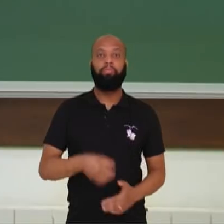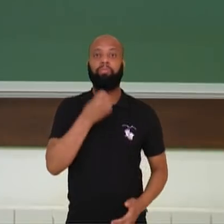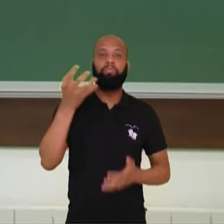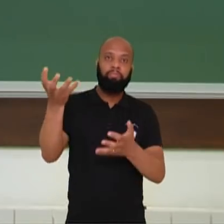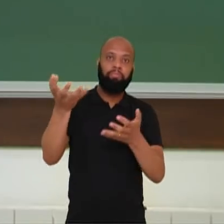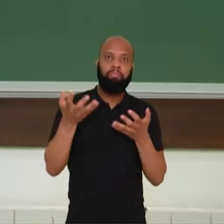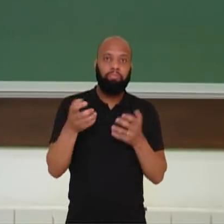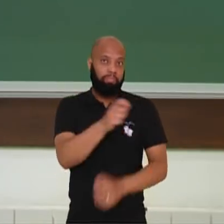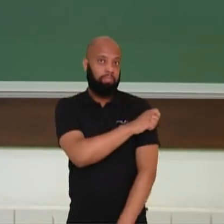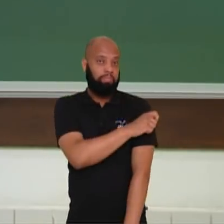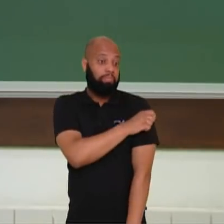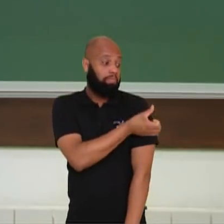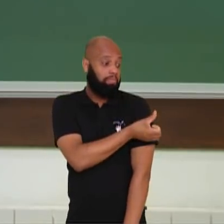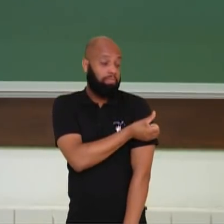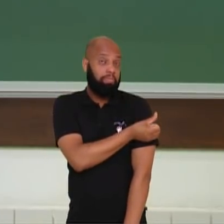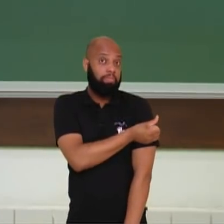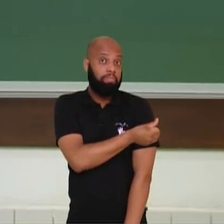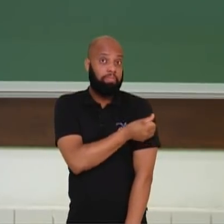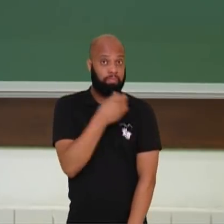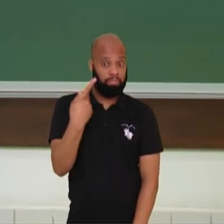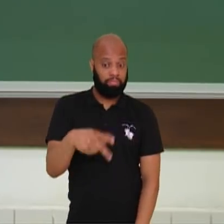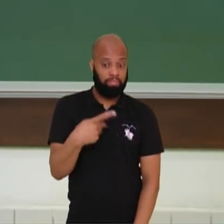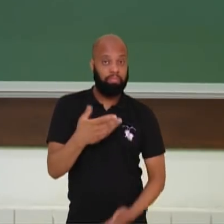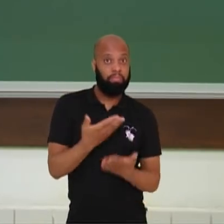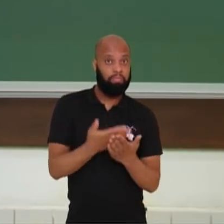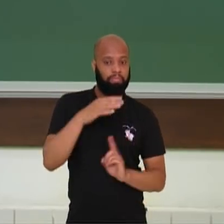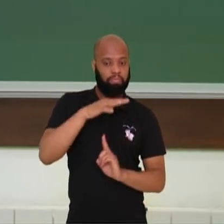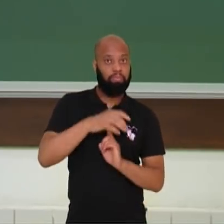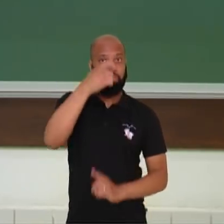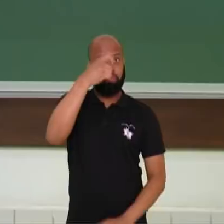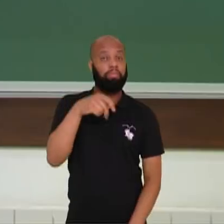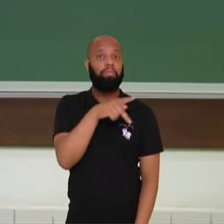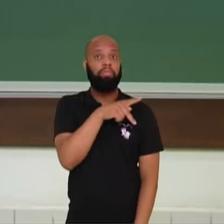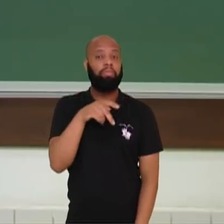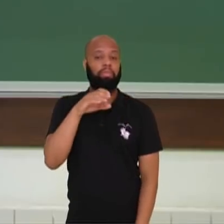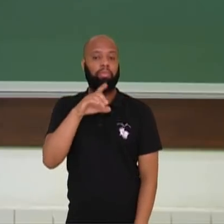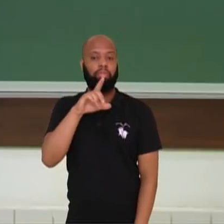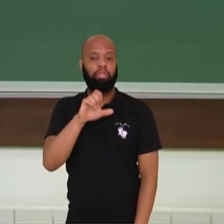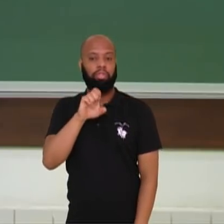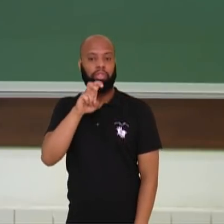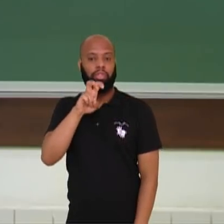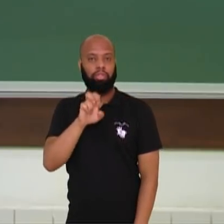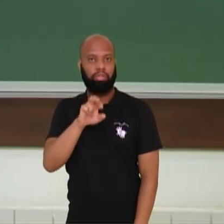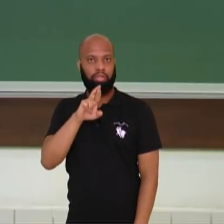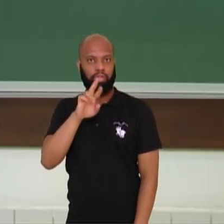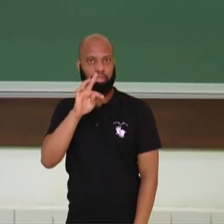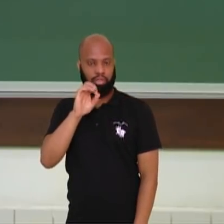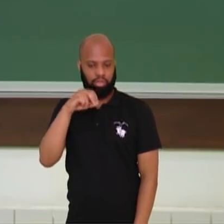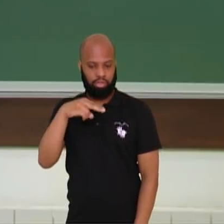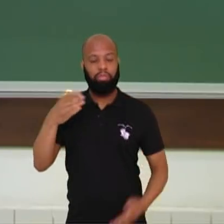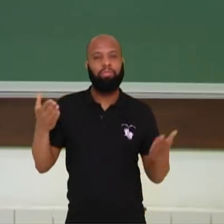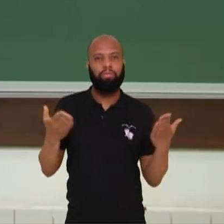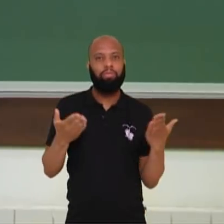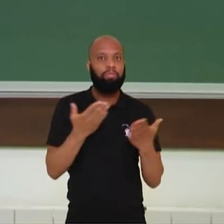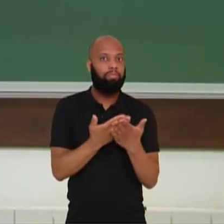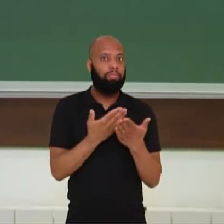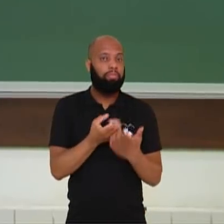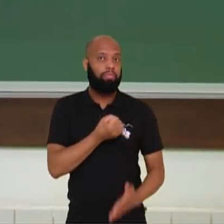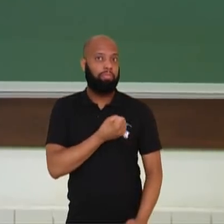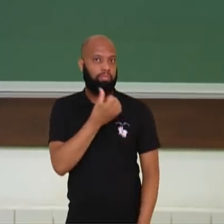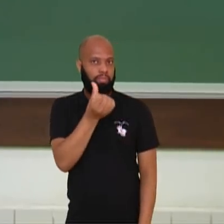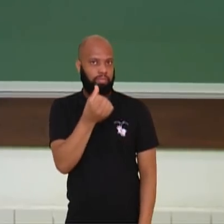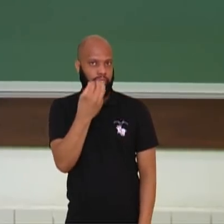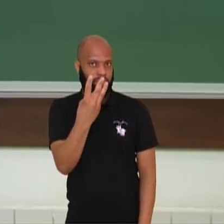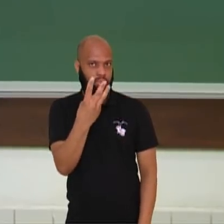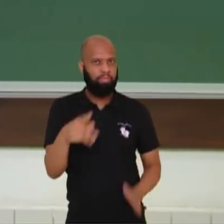Bem-vindos, alunos do sexto ano, ao Aula Paraná. Eu sou o professor Cleverton e esta é a aula número 63 de